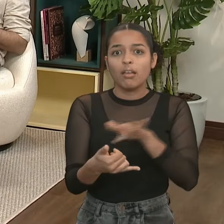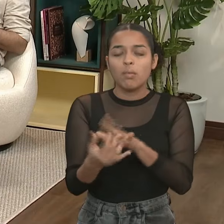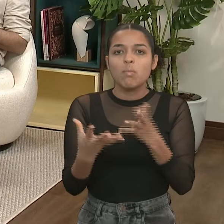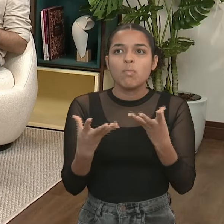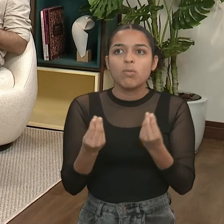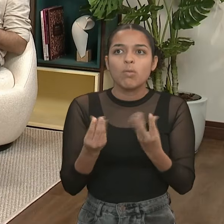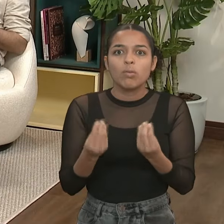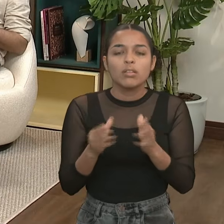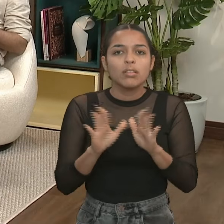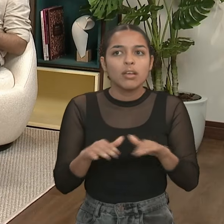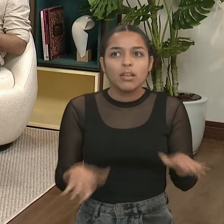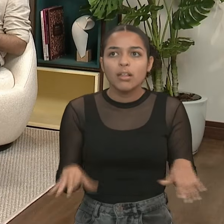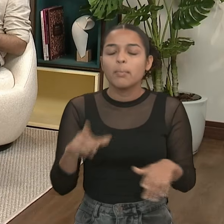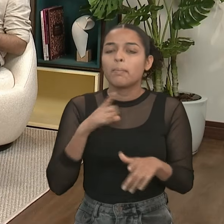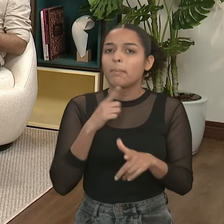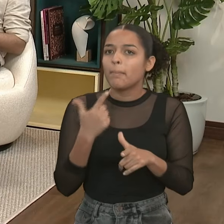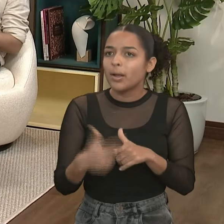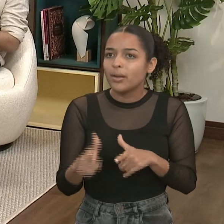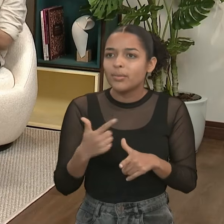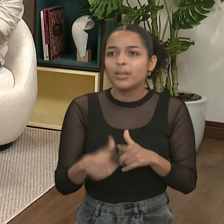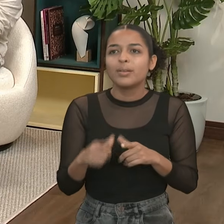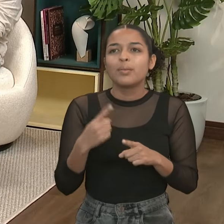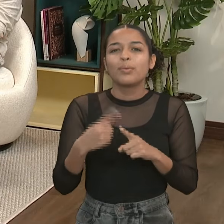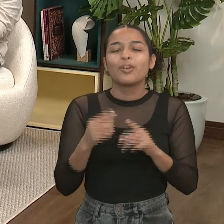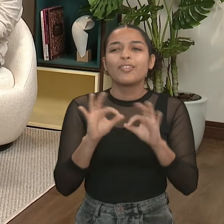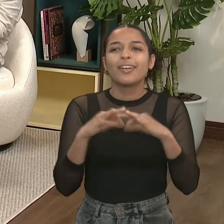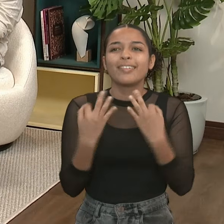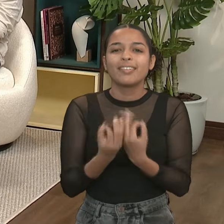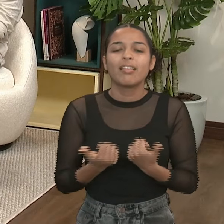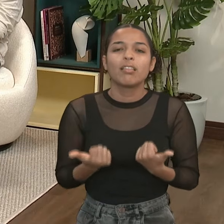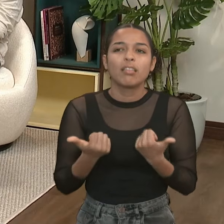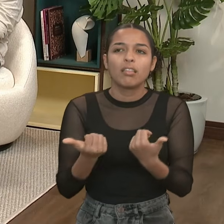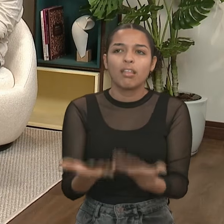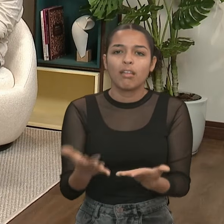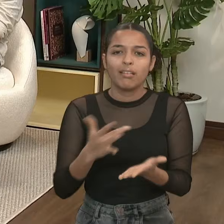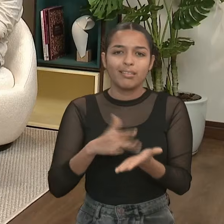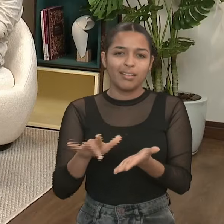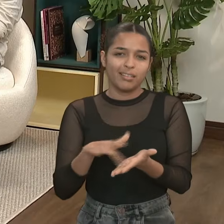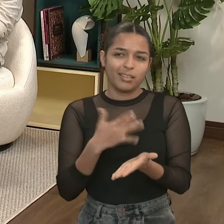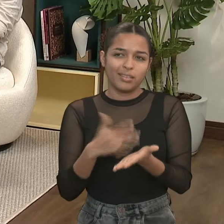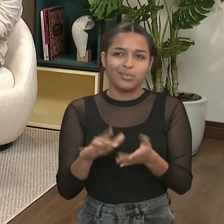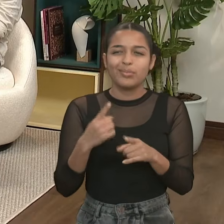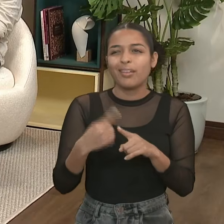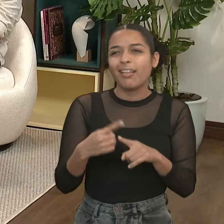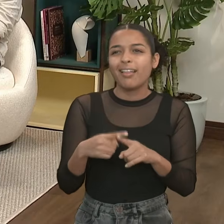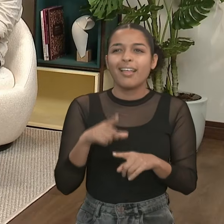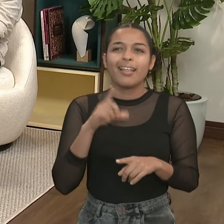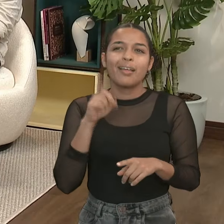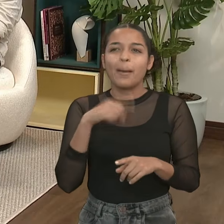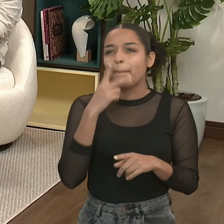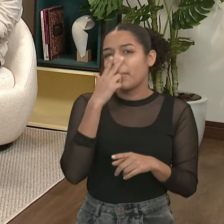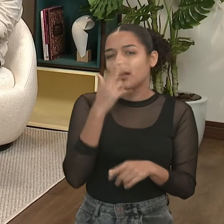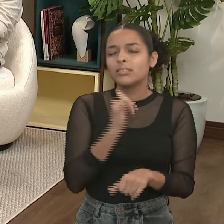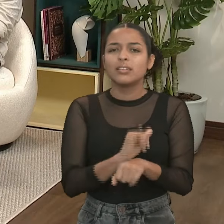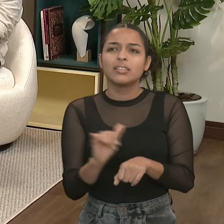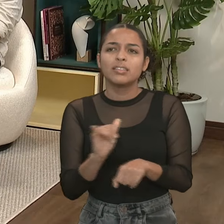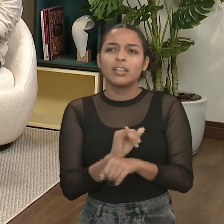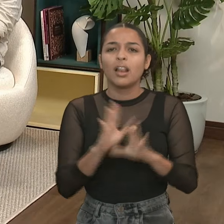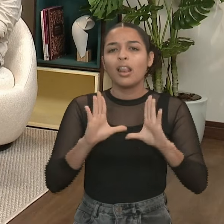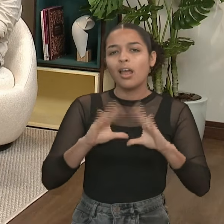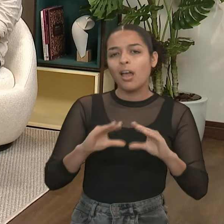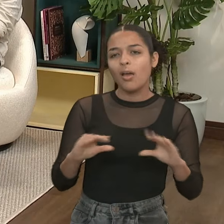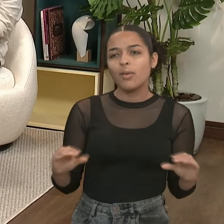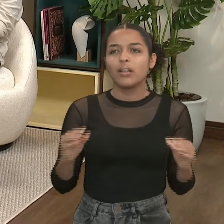tendo esse acesso, até porque se torna uma maneira mais cômoda até, né, de deixar essa criança